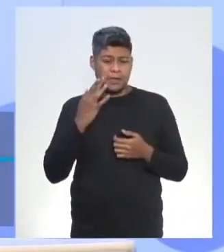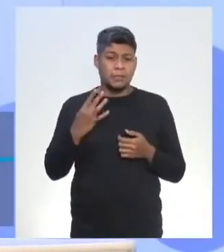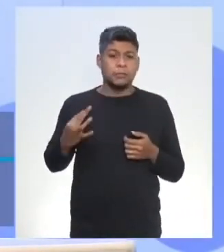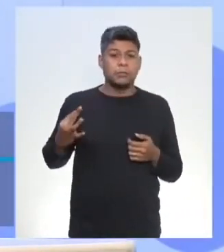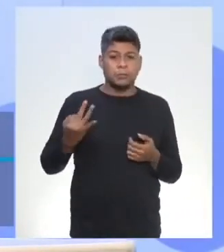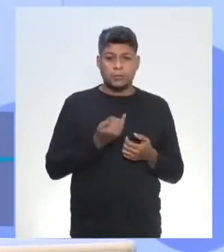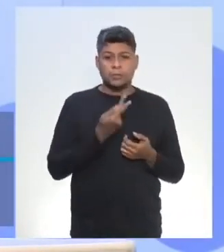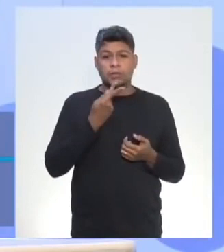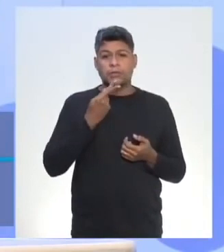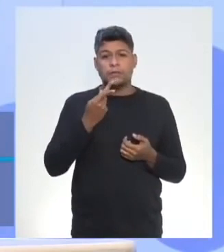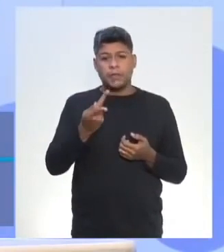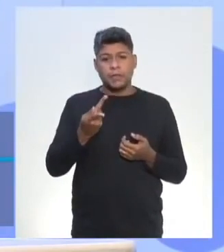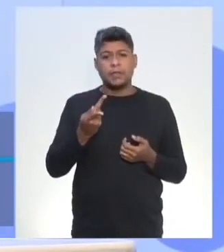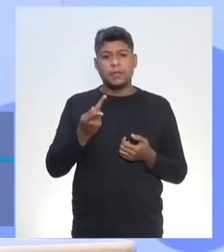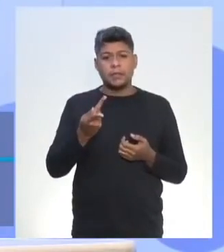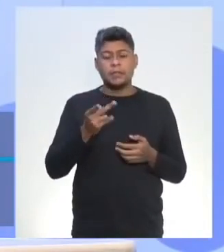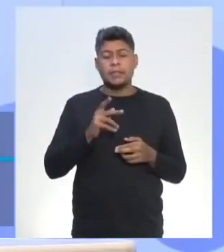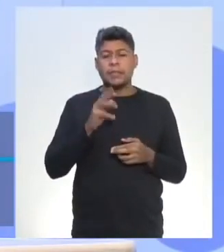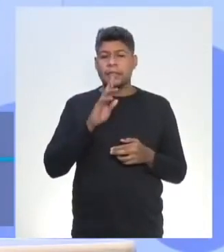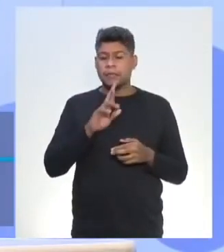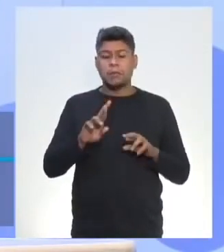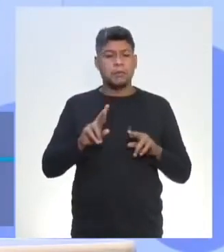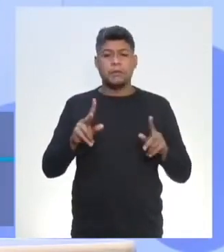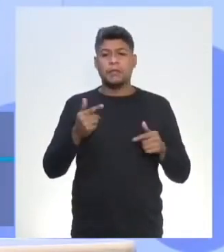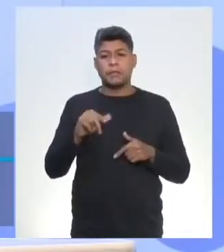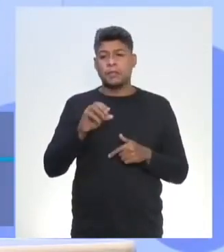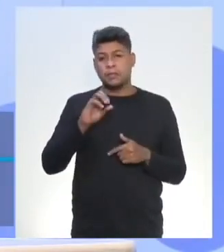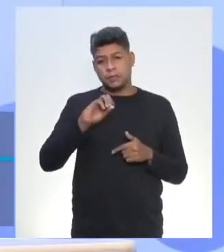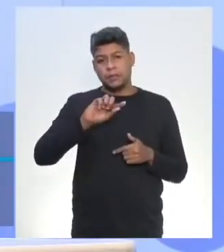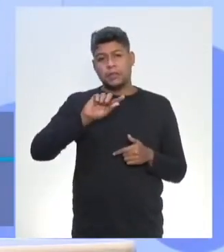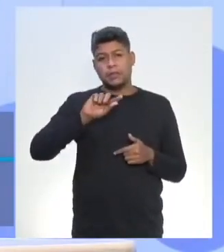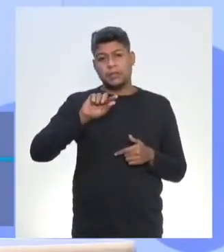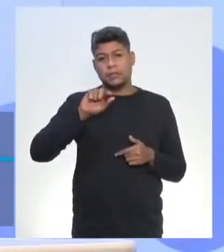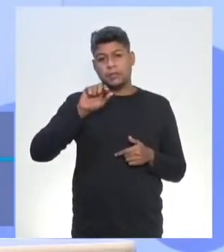todos colocaram, eu não vi respostas diferentes disso.